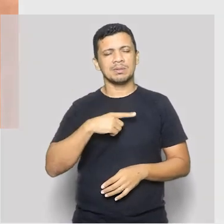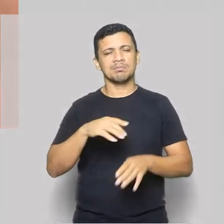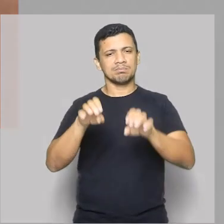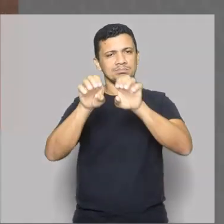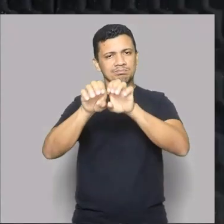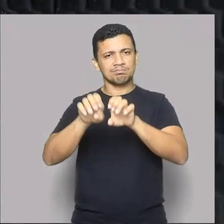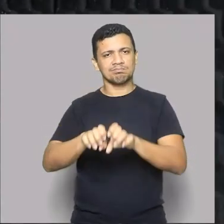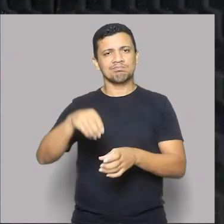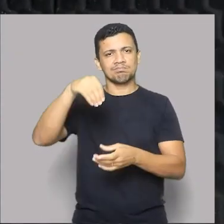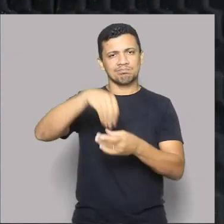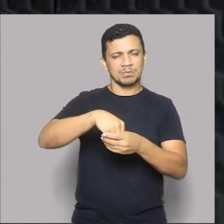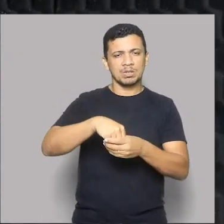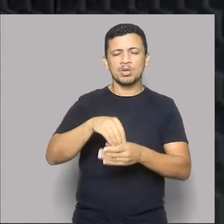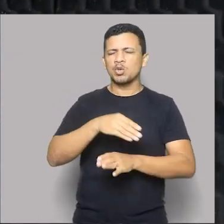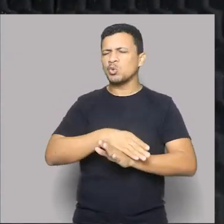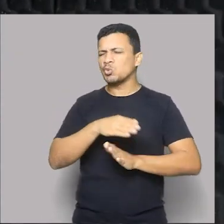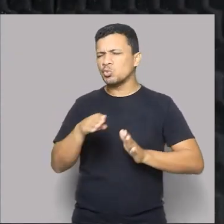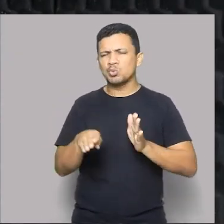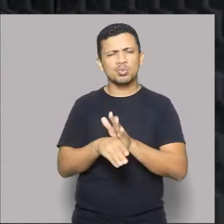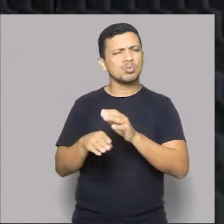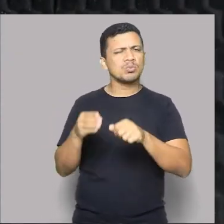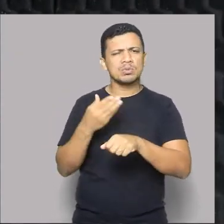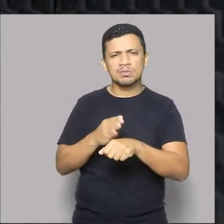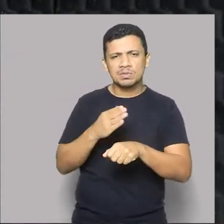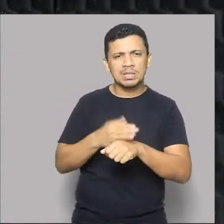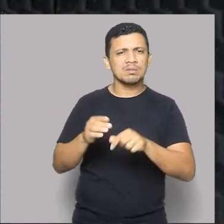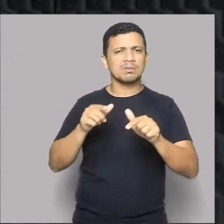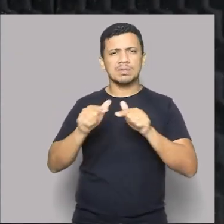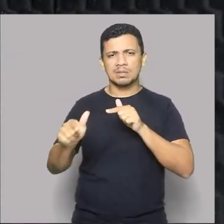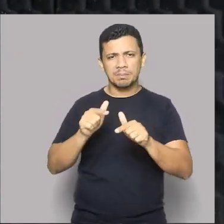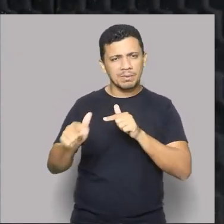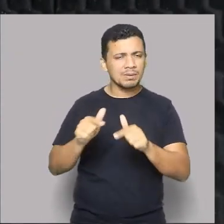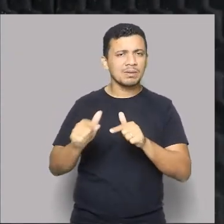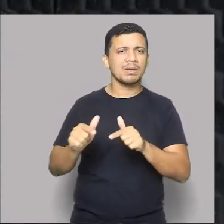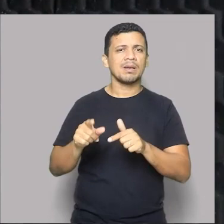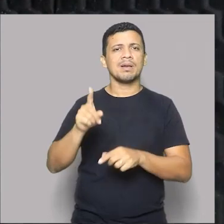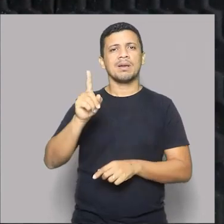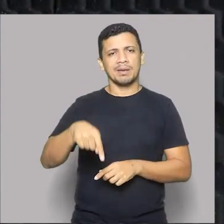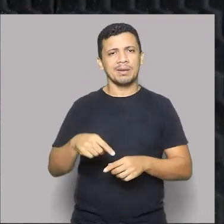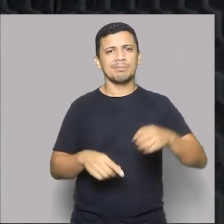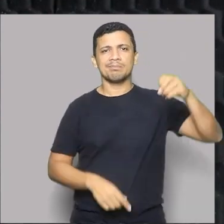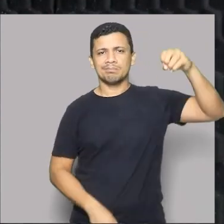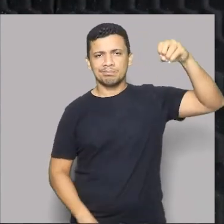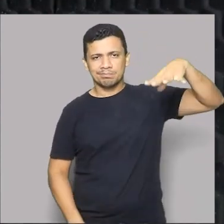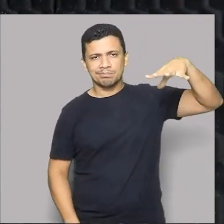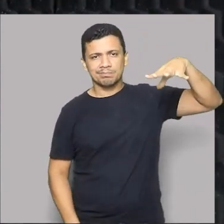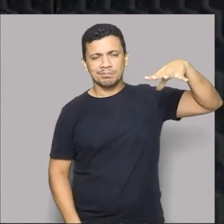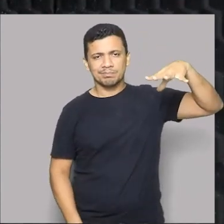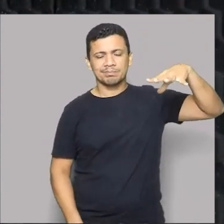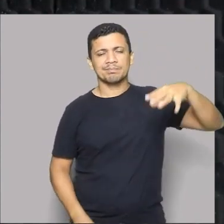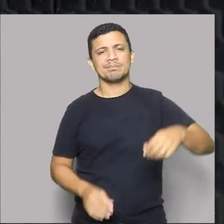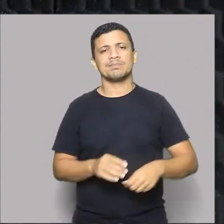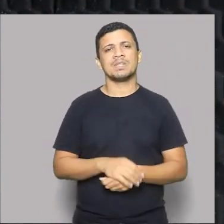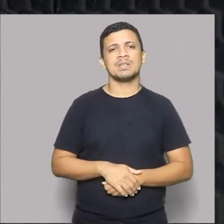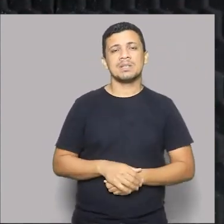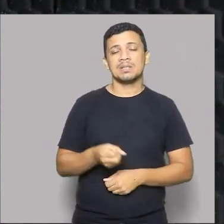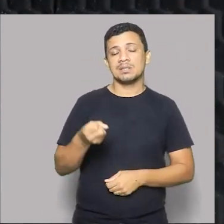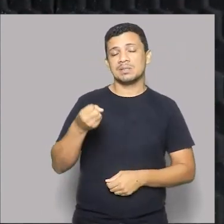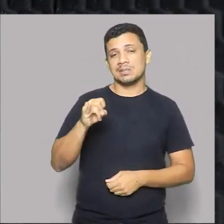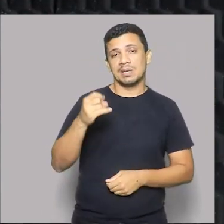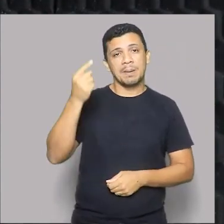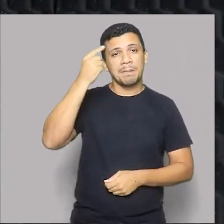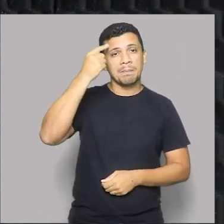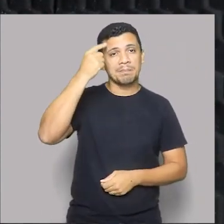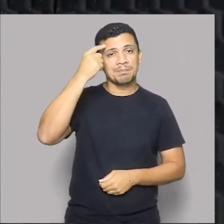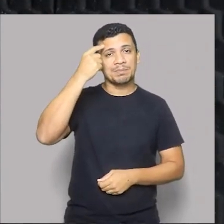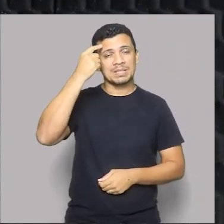contas, todas as nossas atividades, bens e serviços, elas são movidas pela energia, elas são movidas pelos fluxos. E se a gente pensar isso de uma